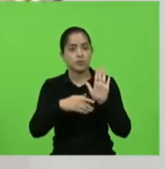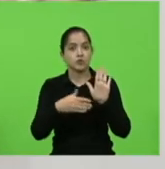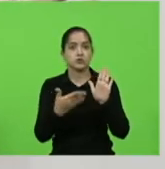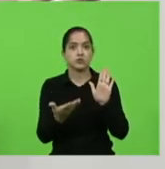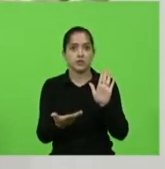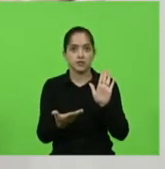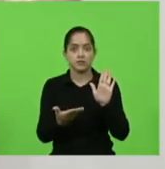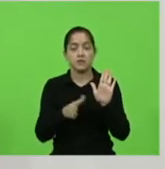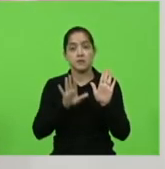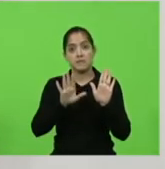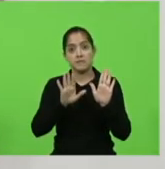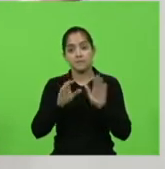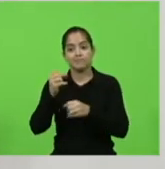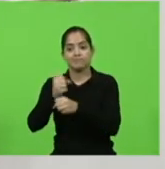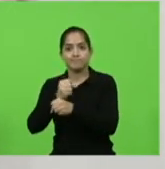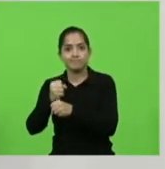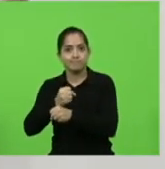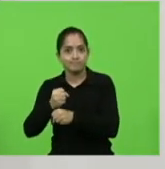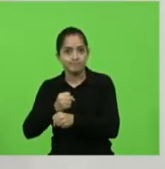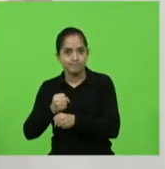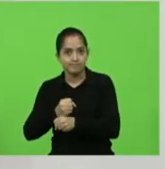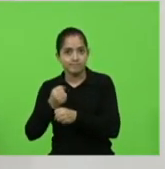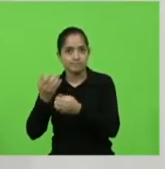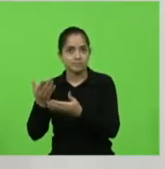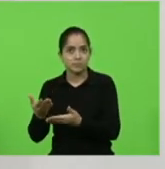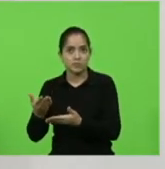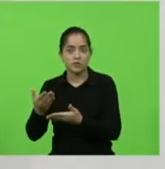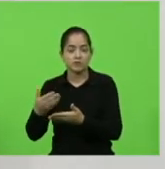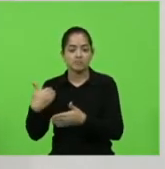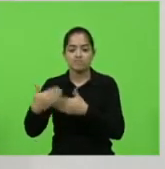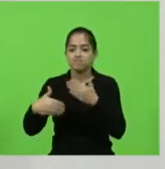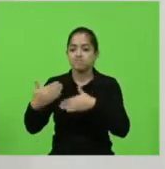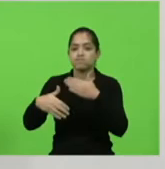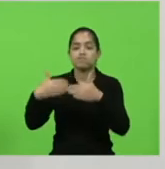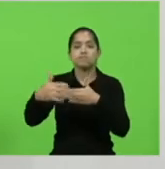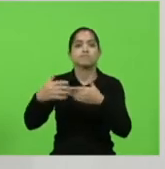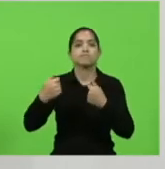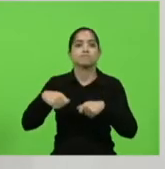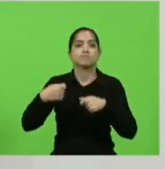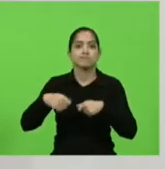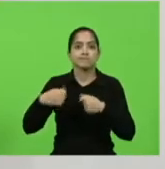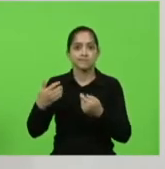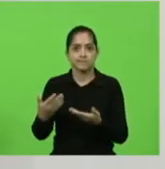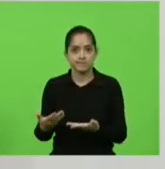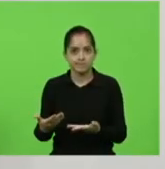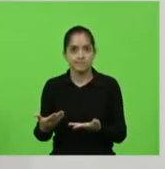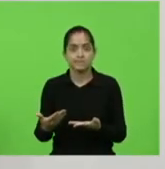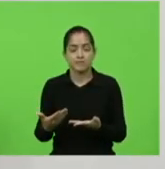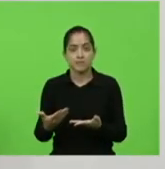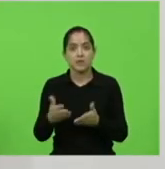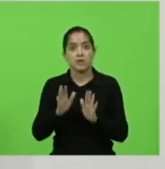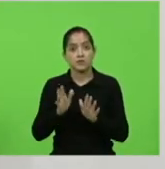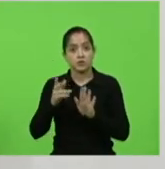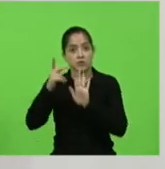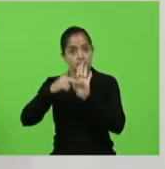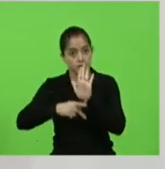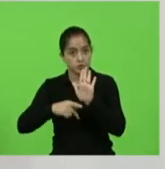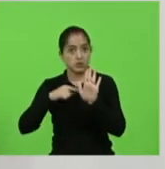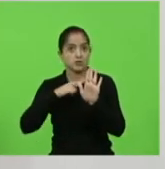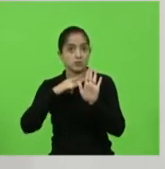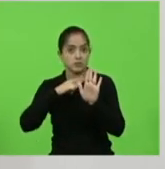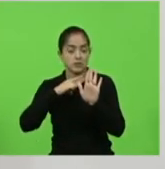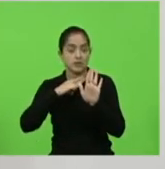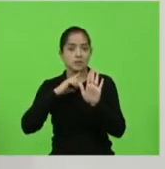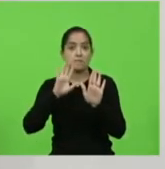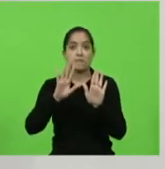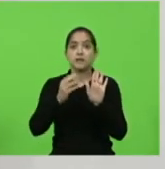uma obra que não está no ritmo que deveria estar, uma obra que já tem projeto e que só falta